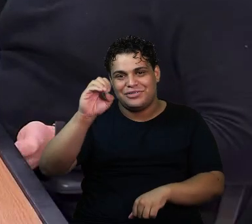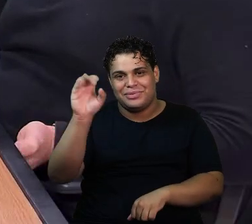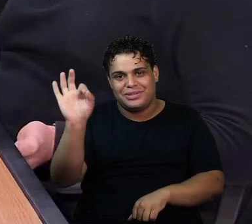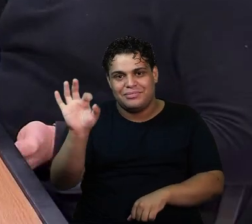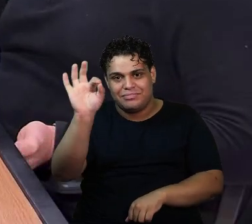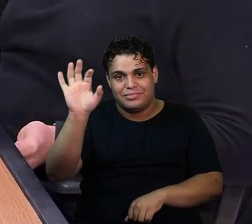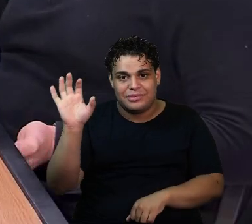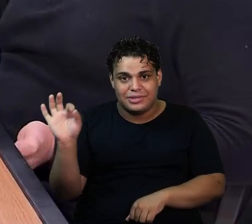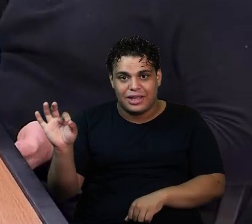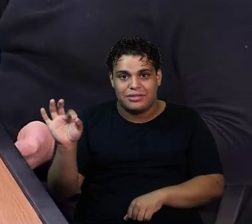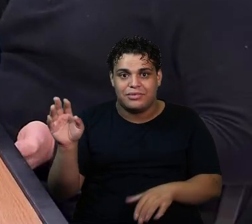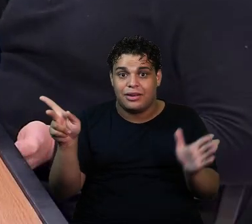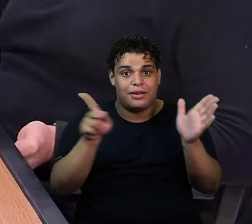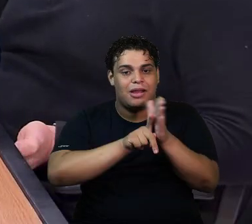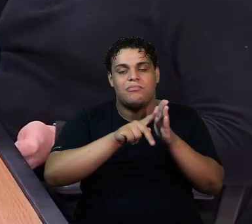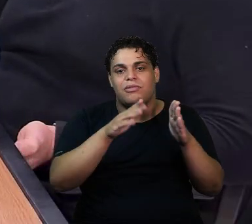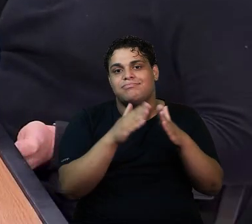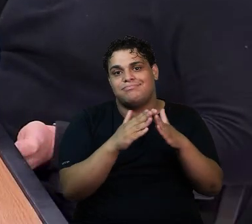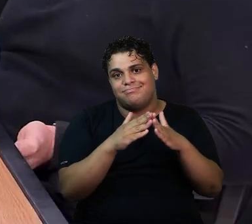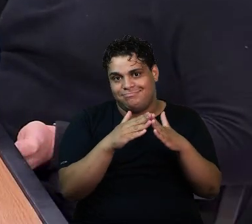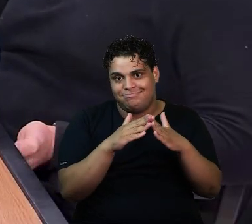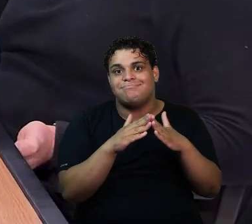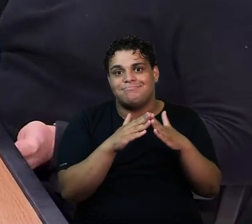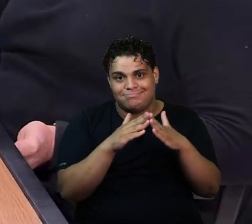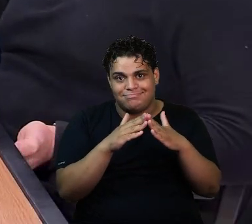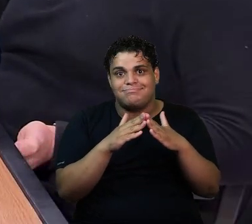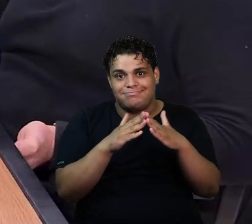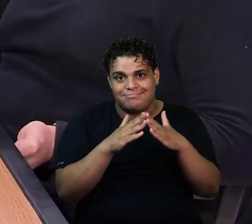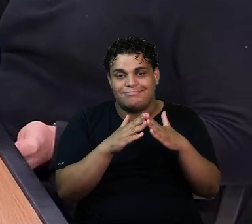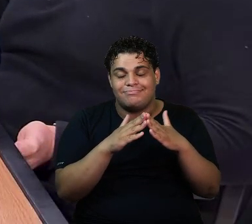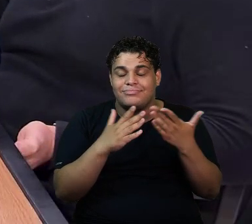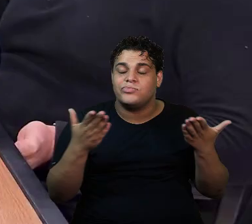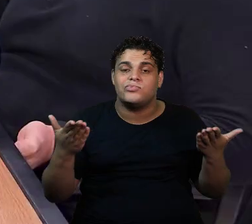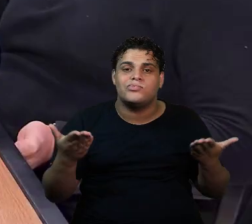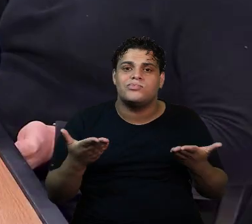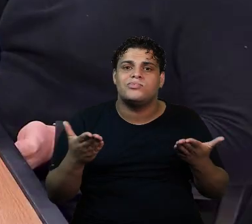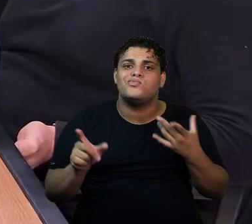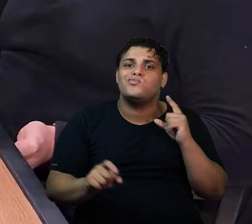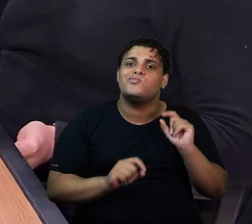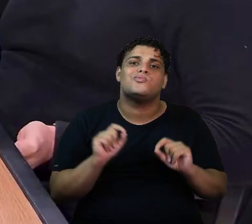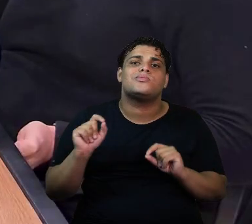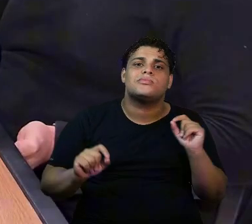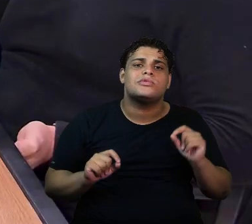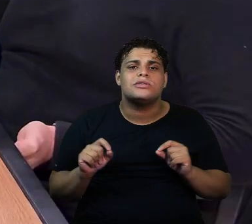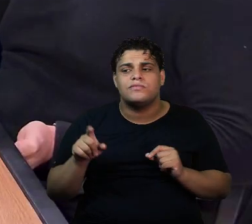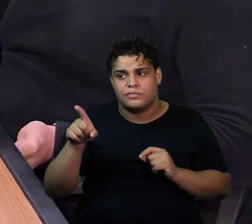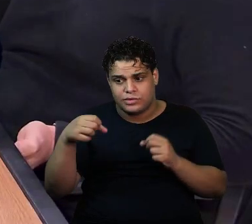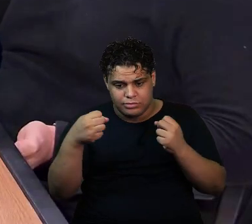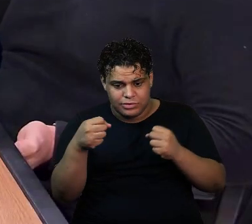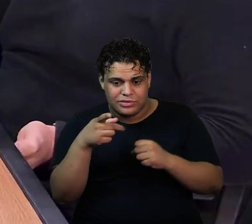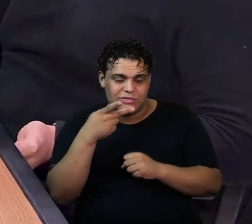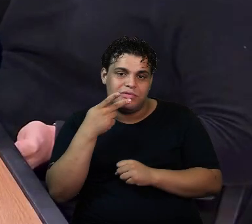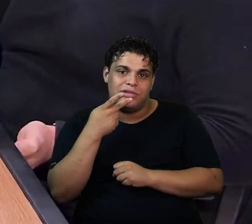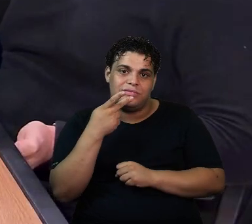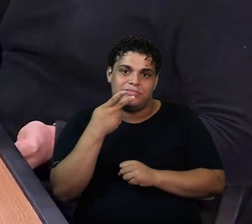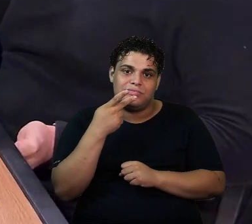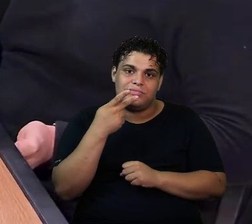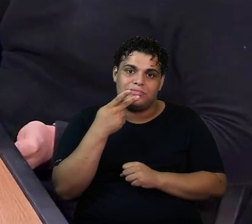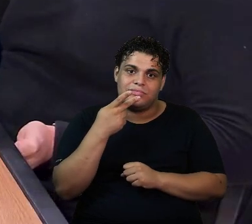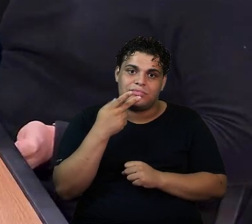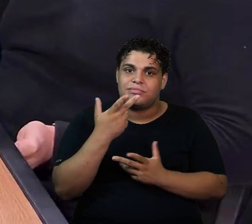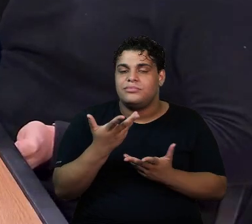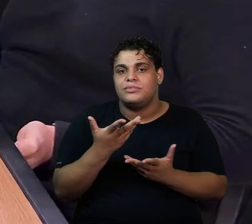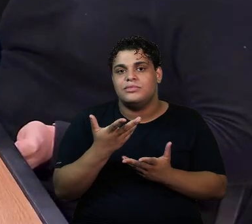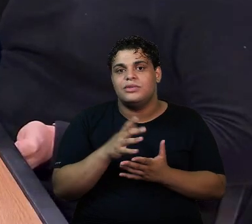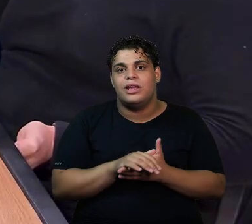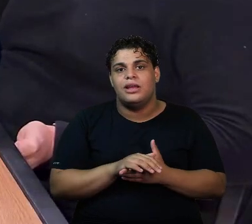acontecem dentro de casa. Né? Então, o que você poderia falar para a gente, Rafael, em termos de